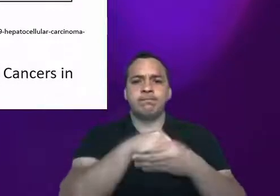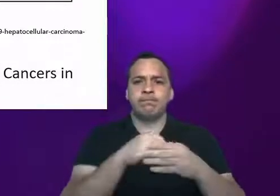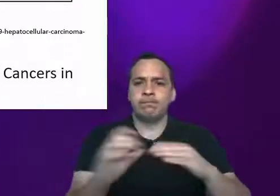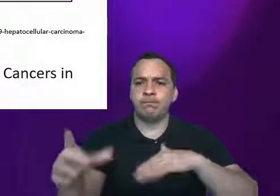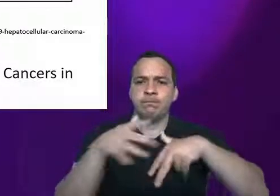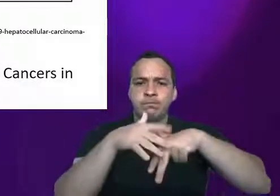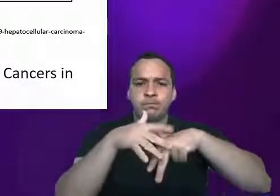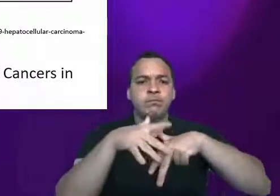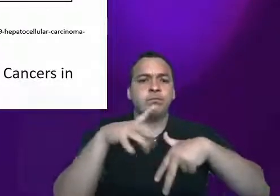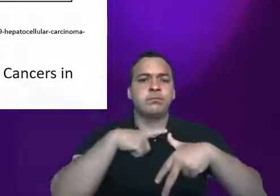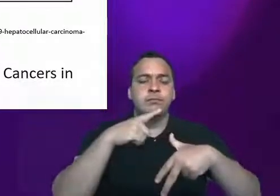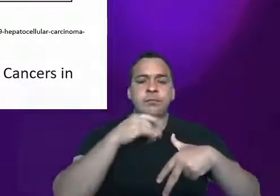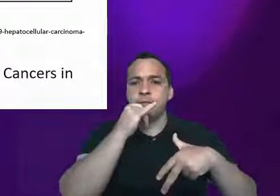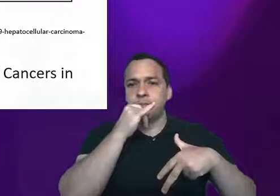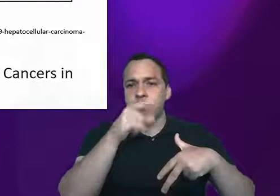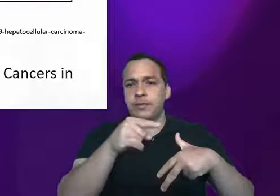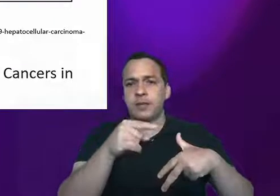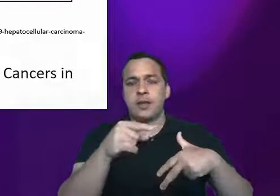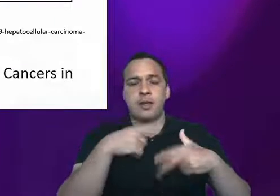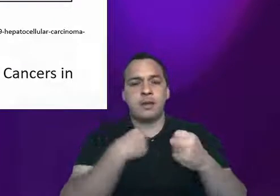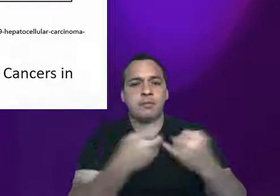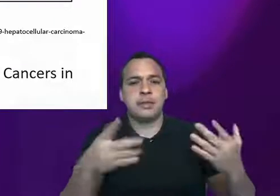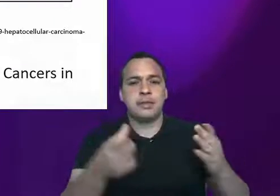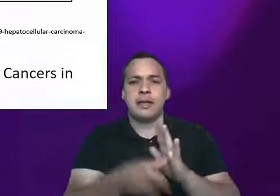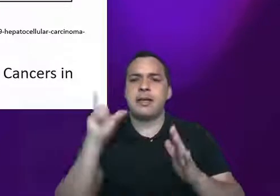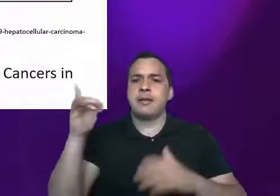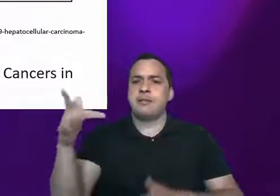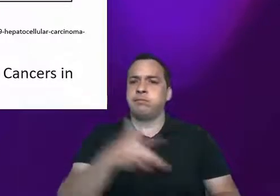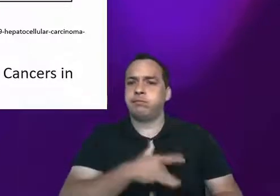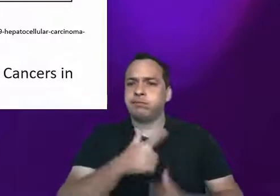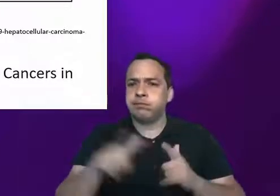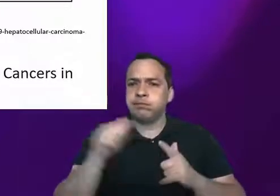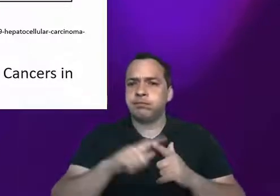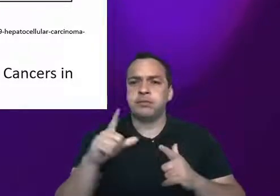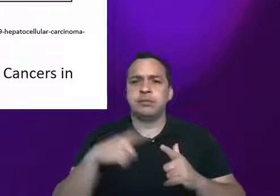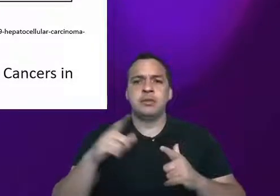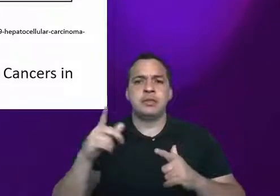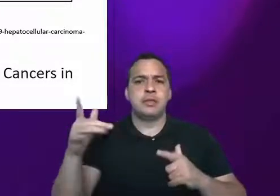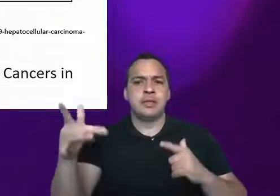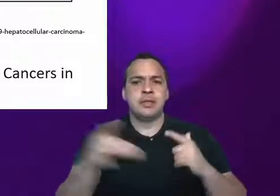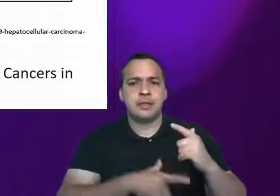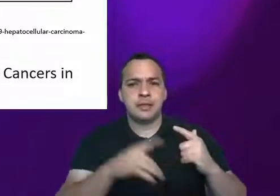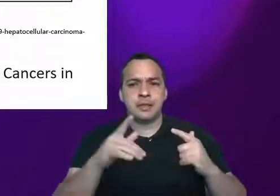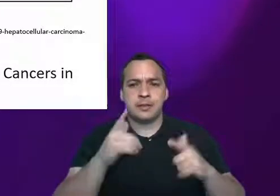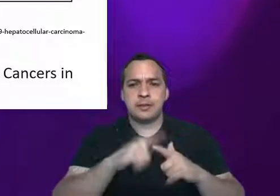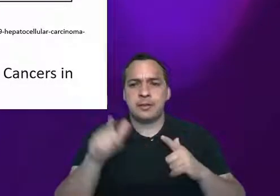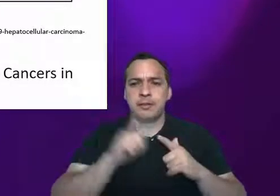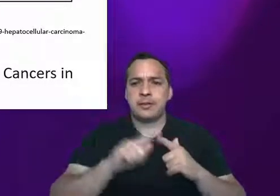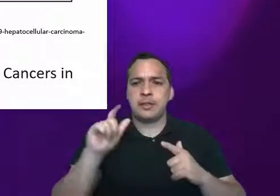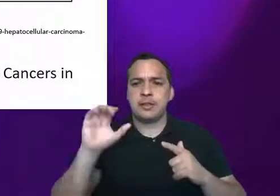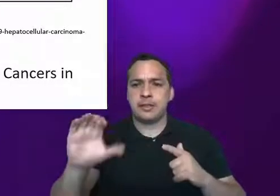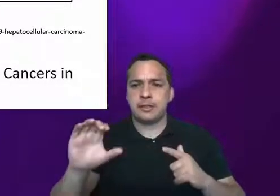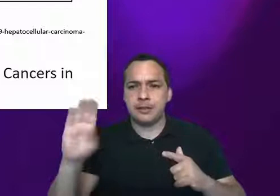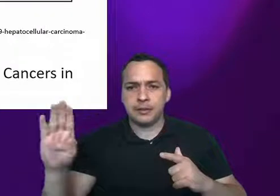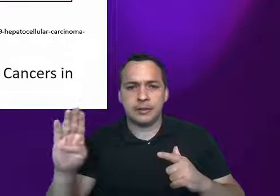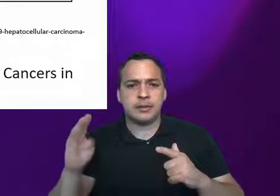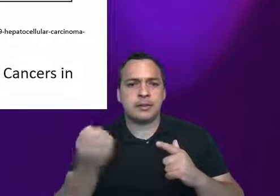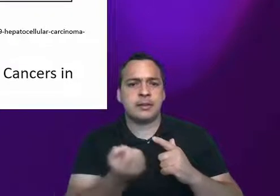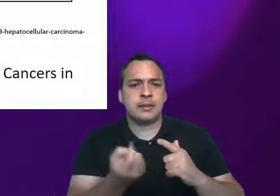doença hepática prévia. Então, hepatite C, hepatite B,